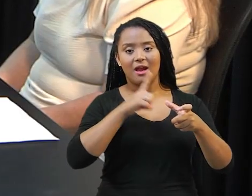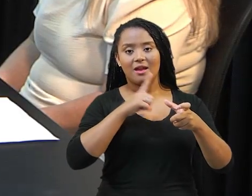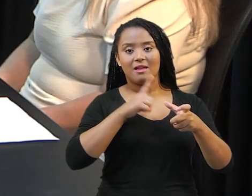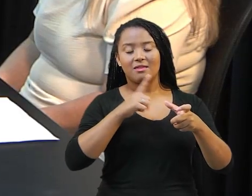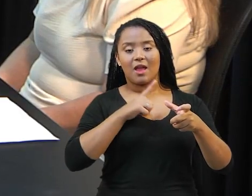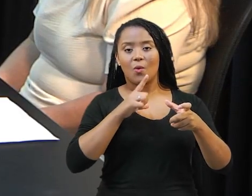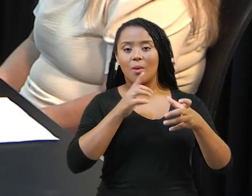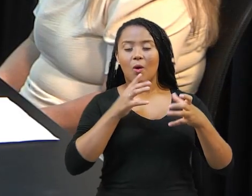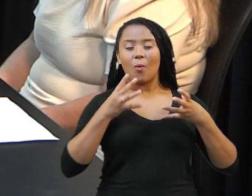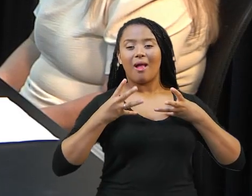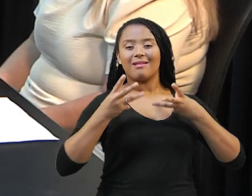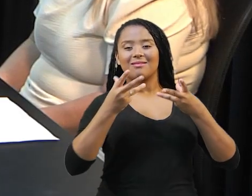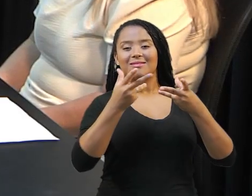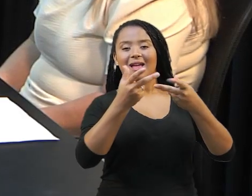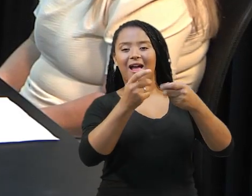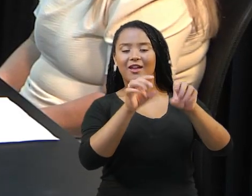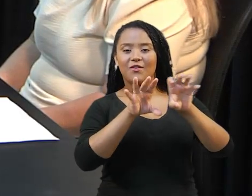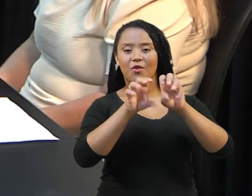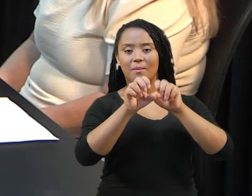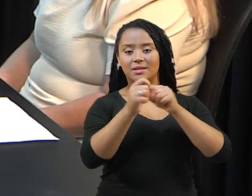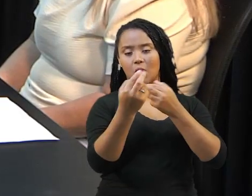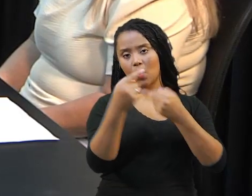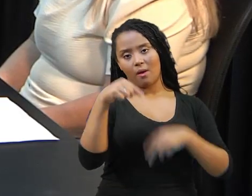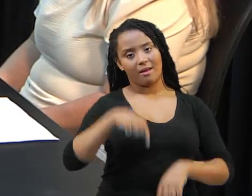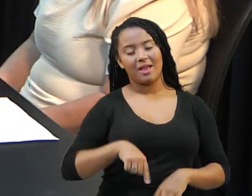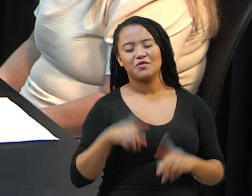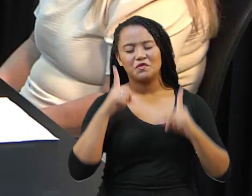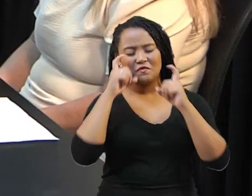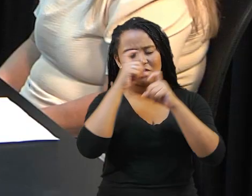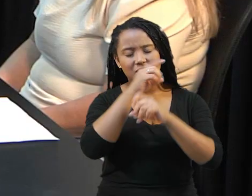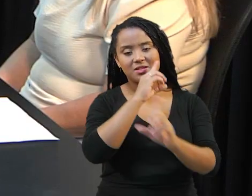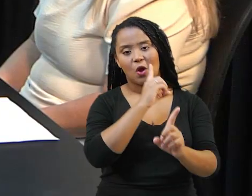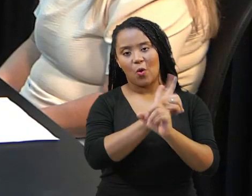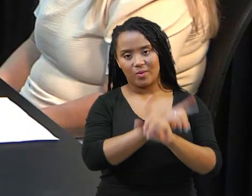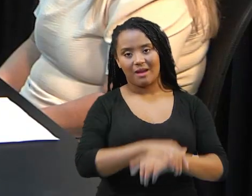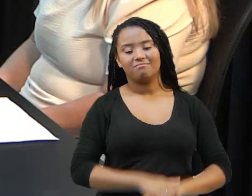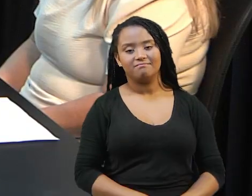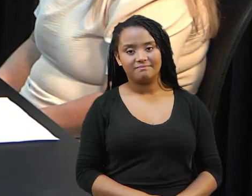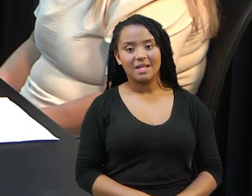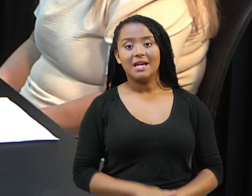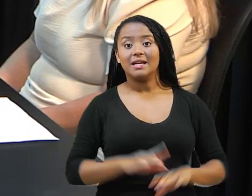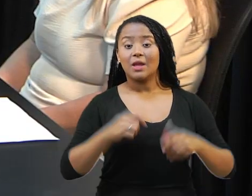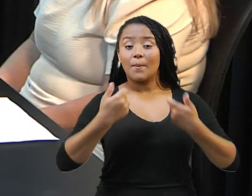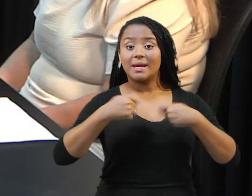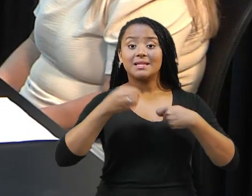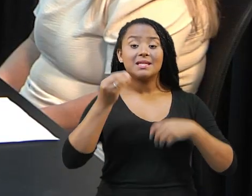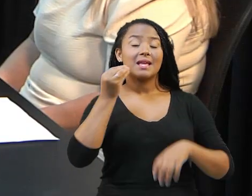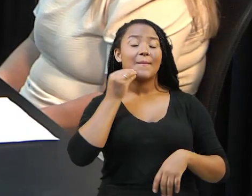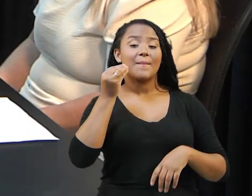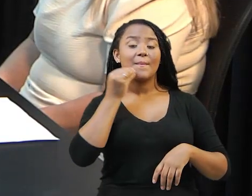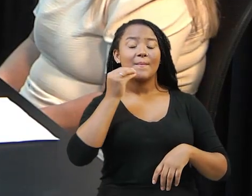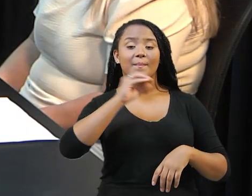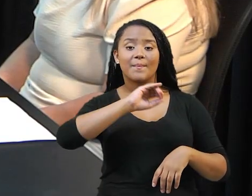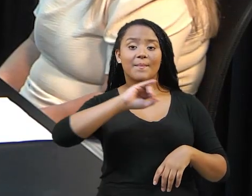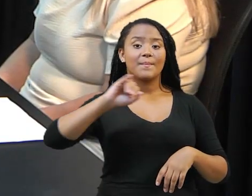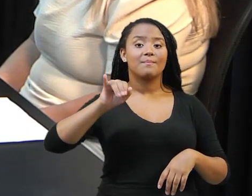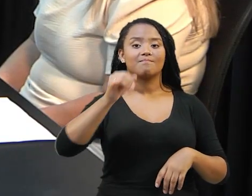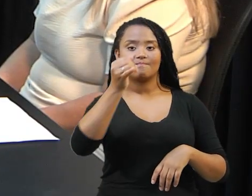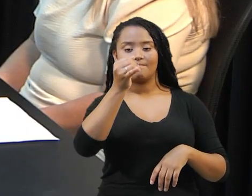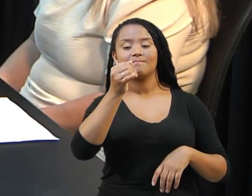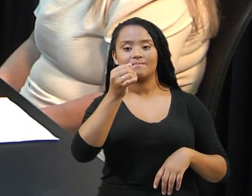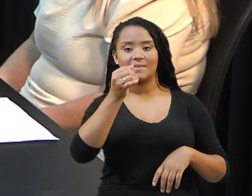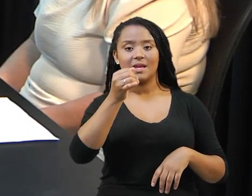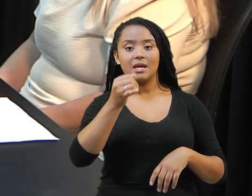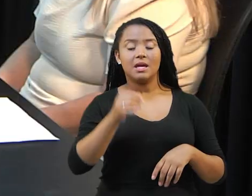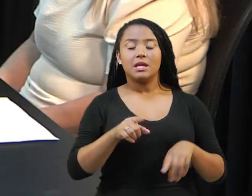um ambiente com esse nível de formação que nós temos aqui. Então, isso que eu disse para eles ontem. Então, aproveitar essa oportunidade,